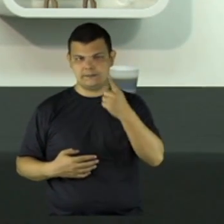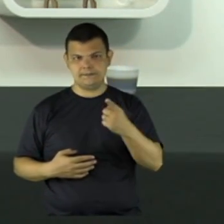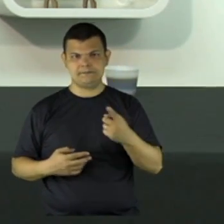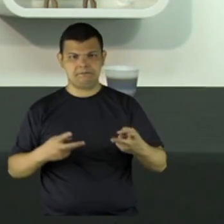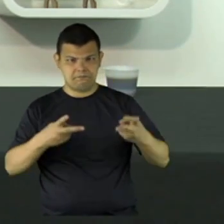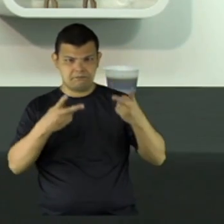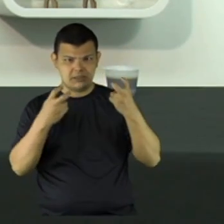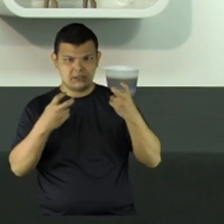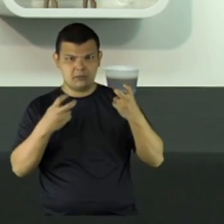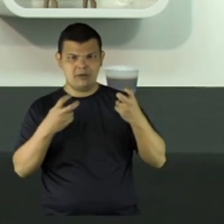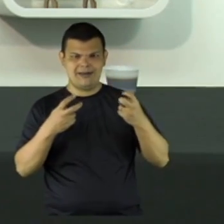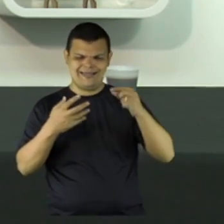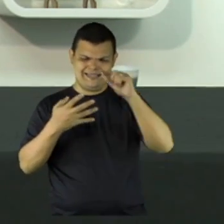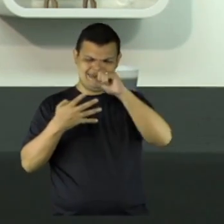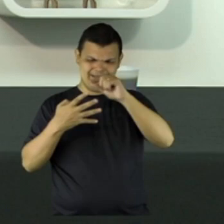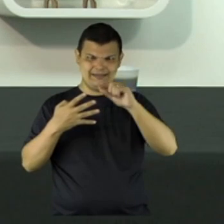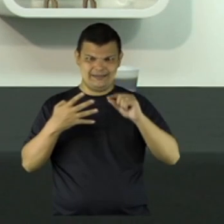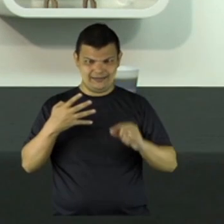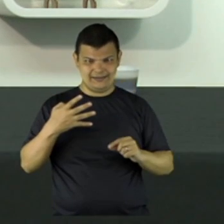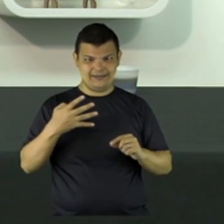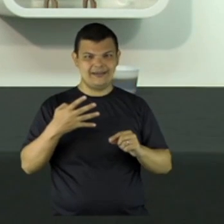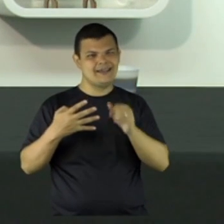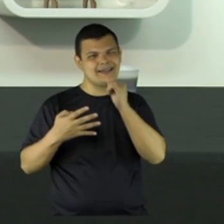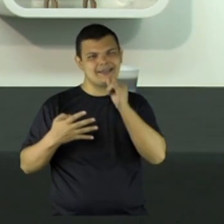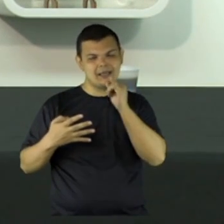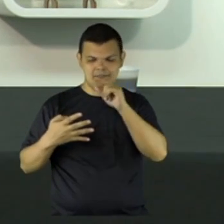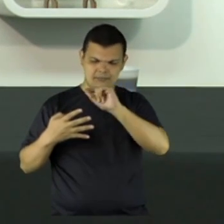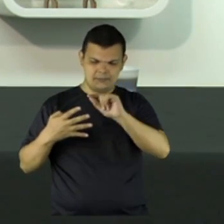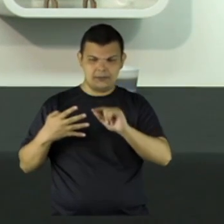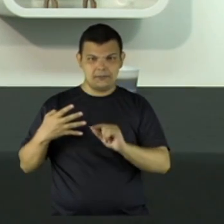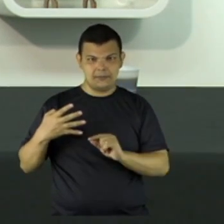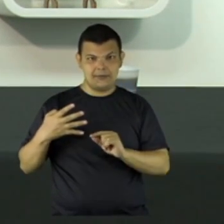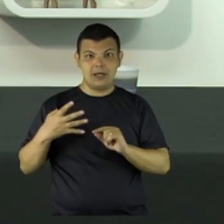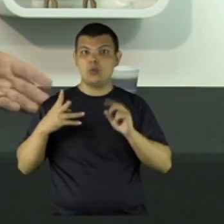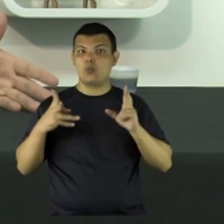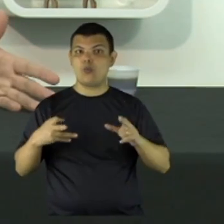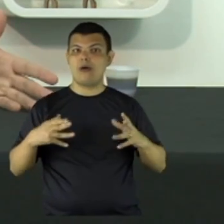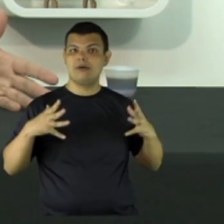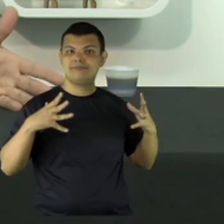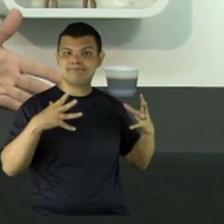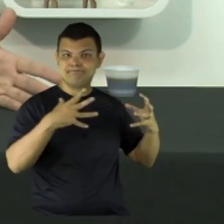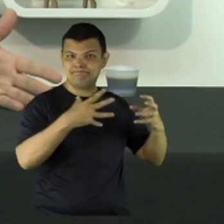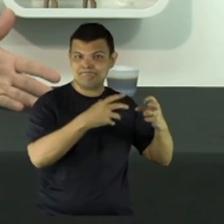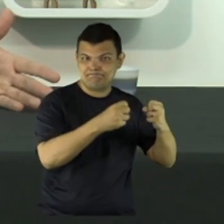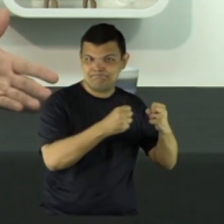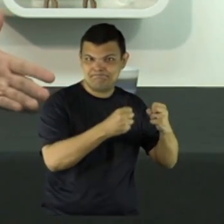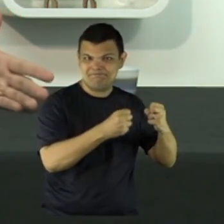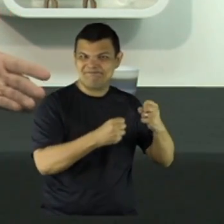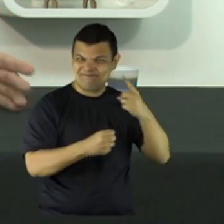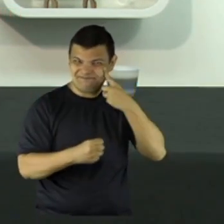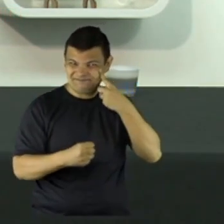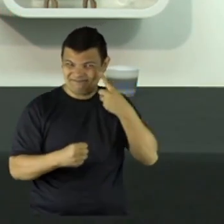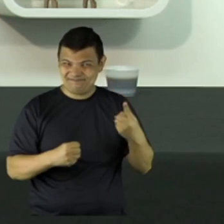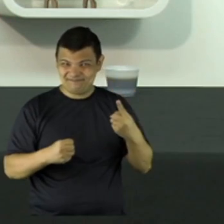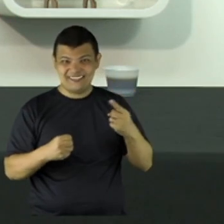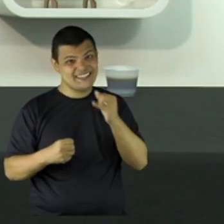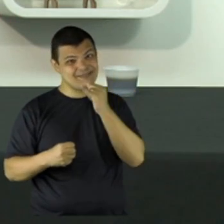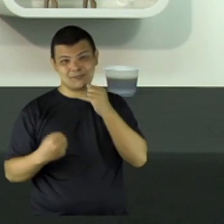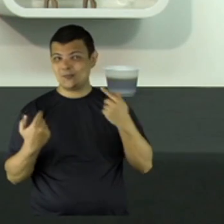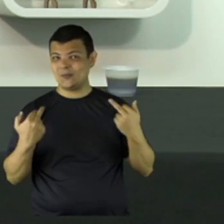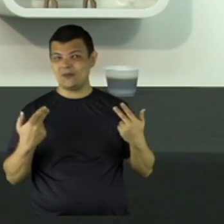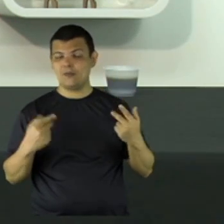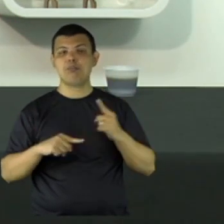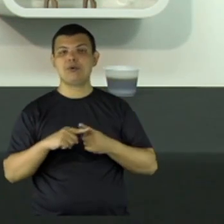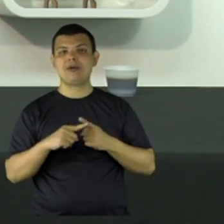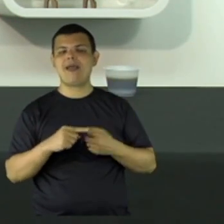Repararam que os exemplos que eu dei aí nas lutas de curta distância são os mesmos exemplos que eu dei nas lutas de agarre? É porque existe